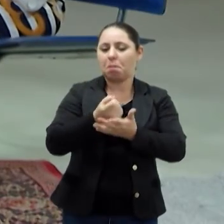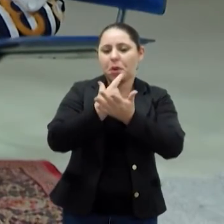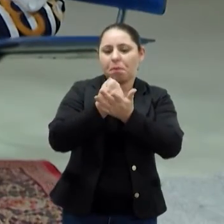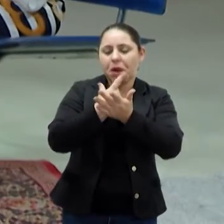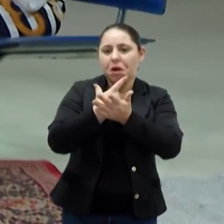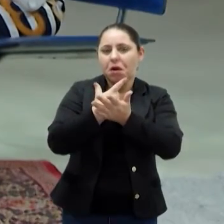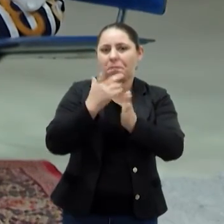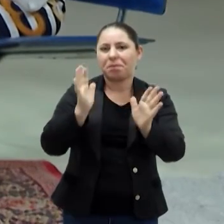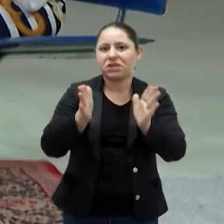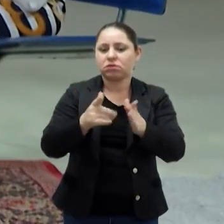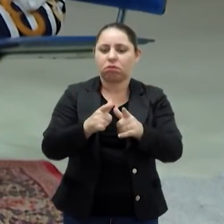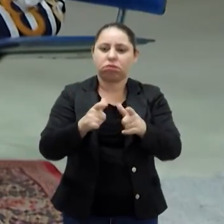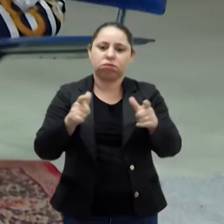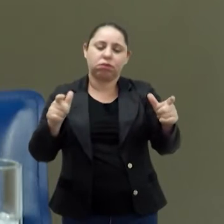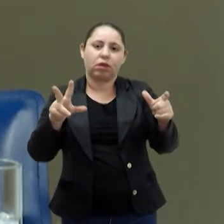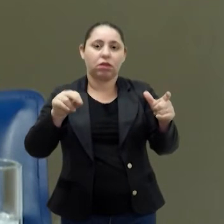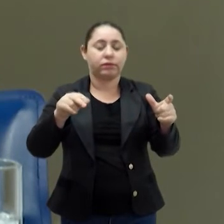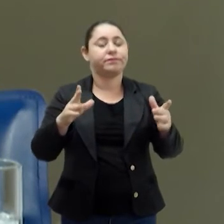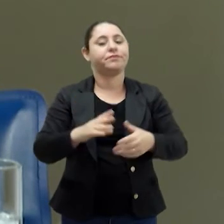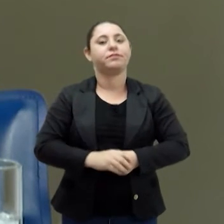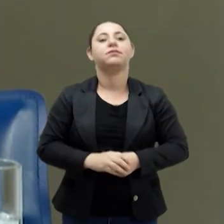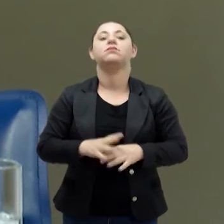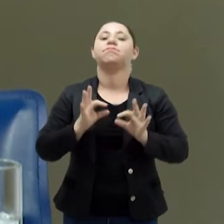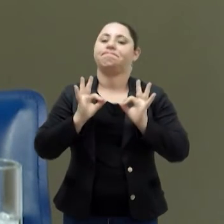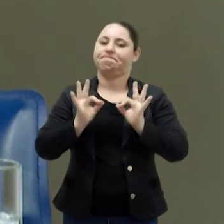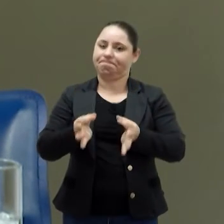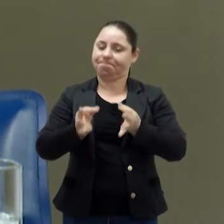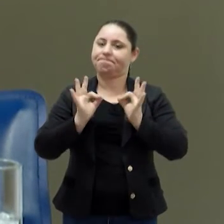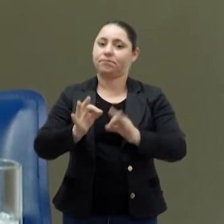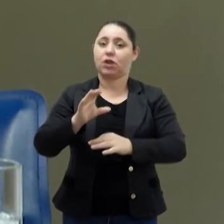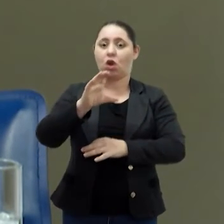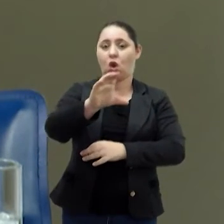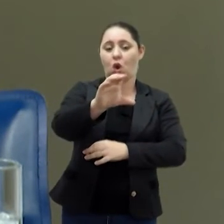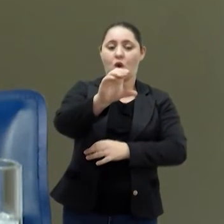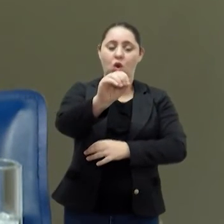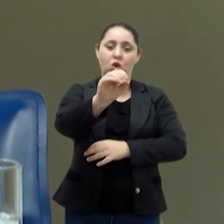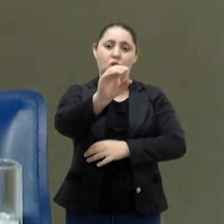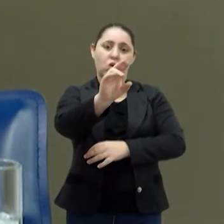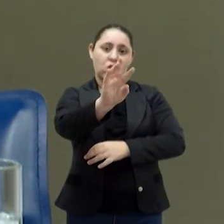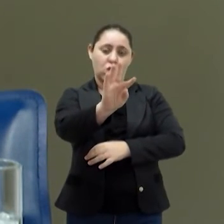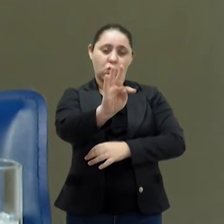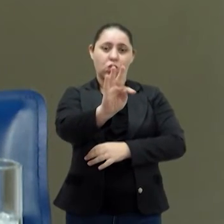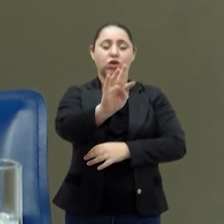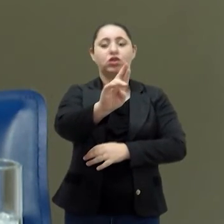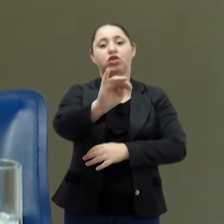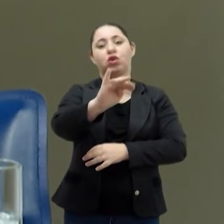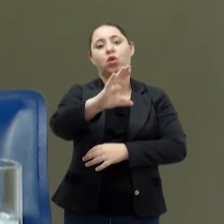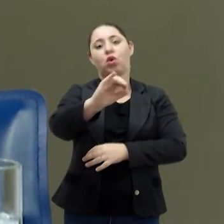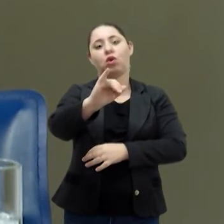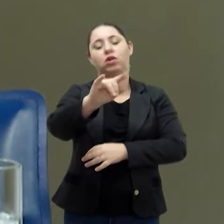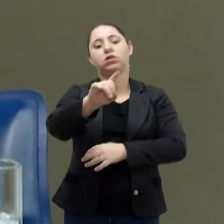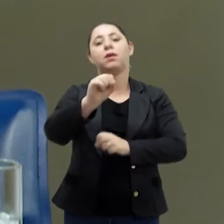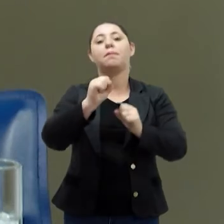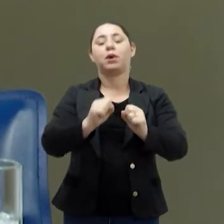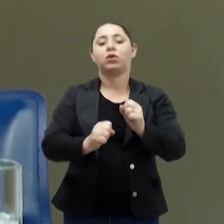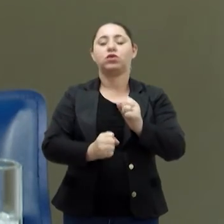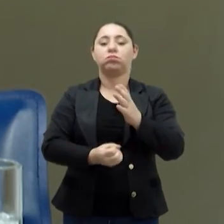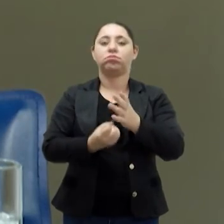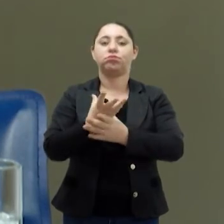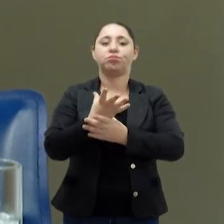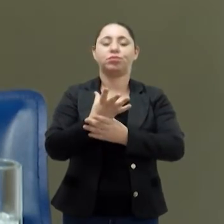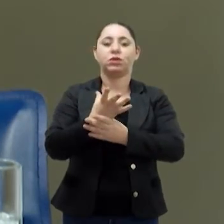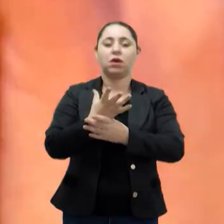esse corticoide por muito tempo, né? Com certeza. Corticoide e alguns outros medicamentos podem